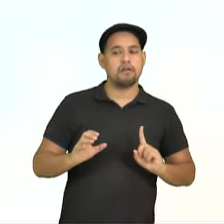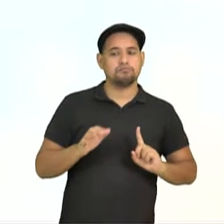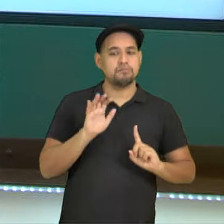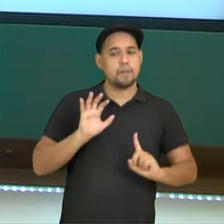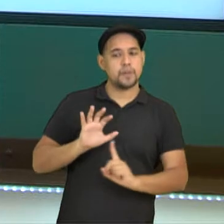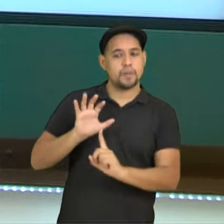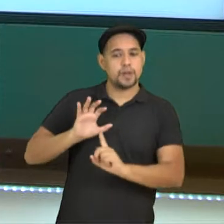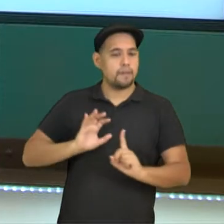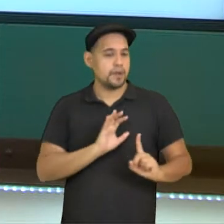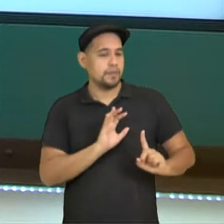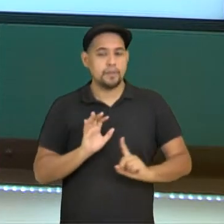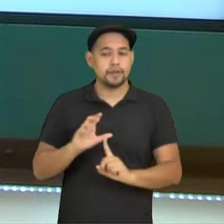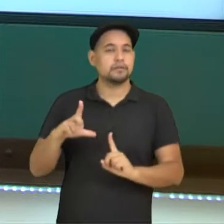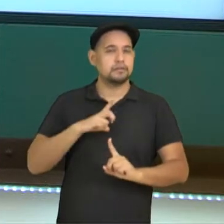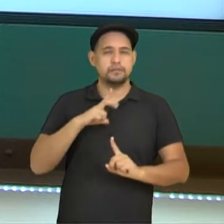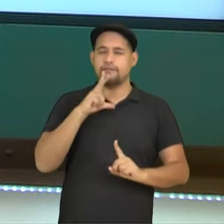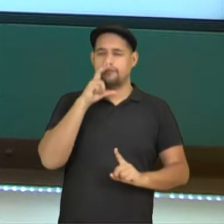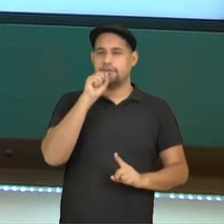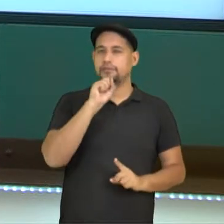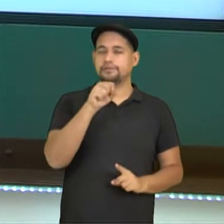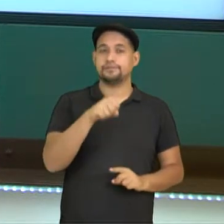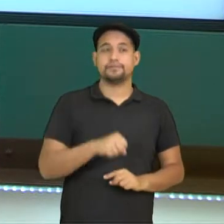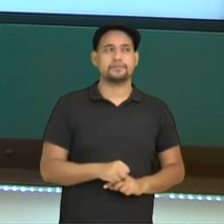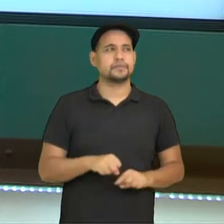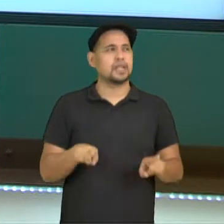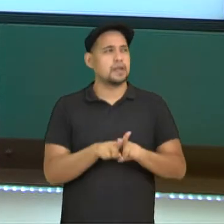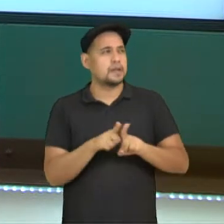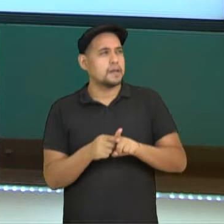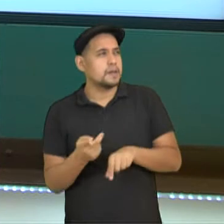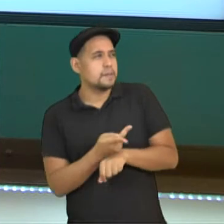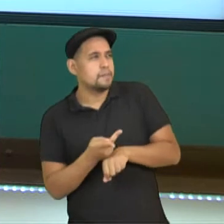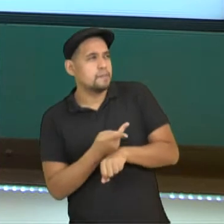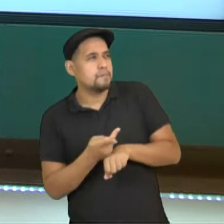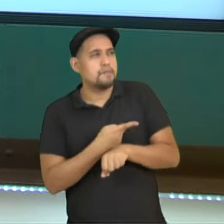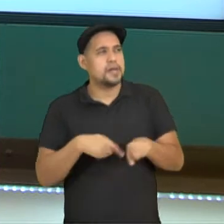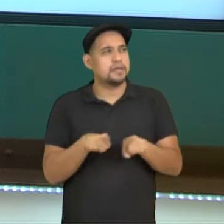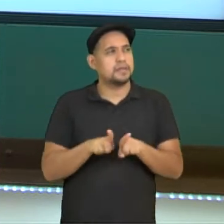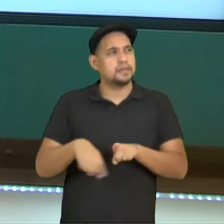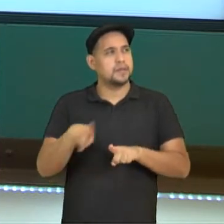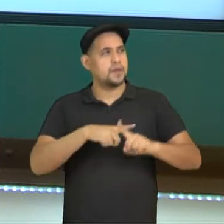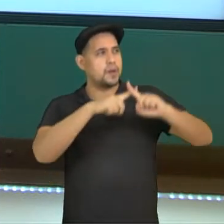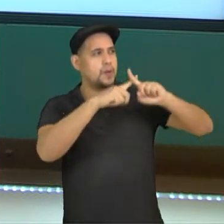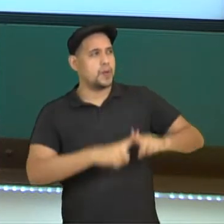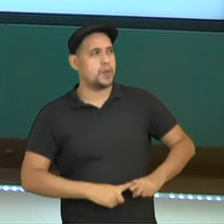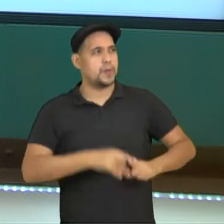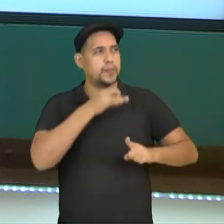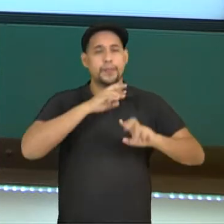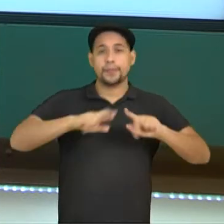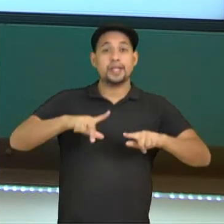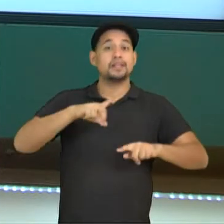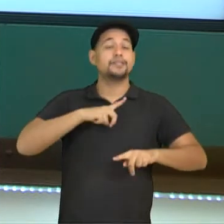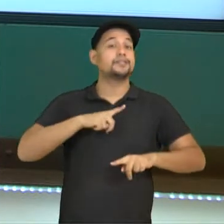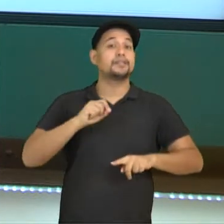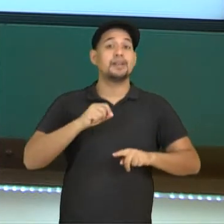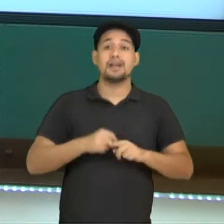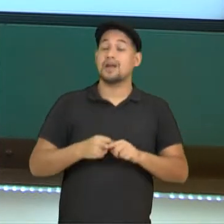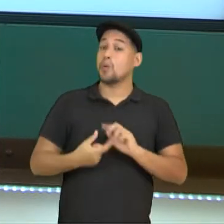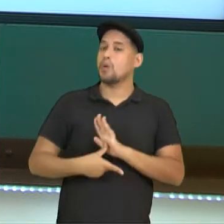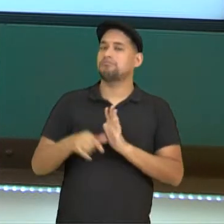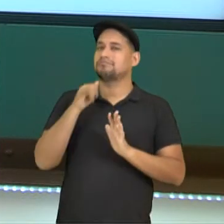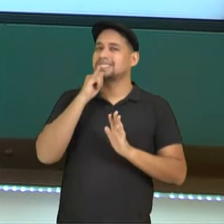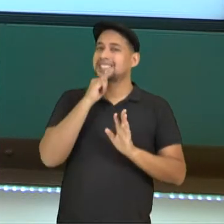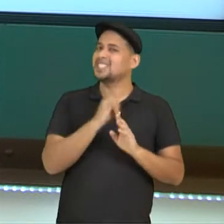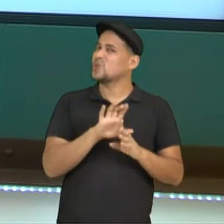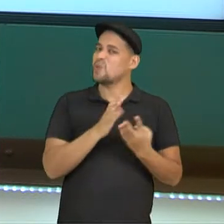tem maior chance de ter mais poder. Perseguição aos opositores. Havia um anticomunismo nos